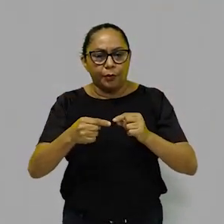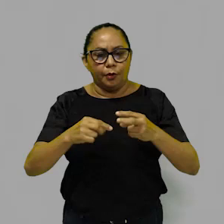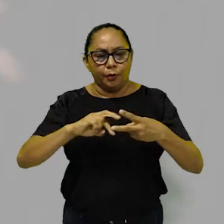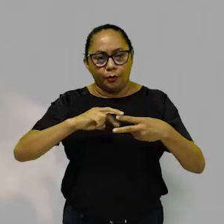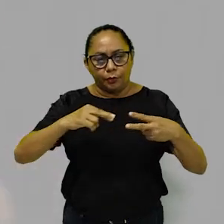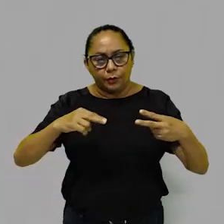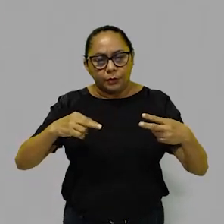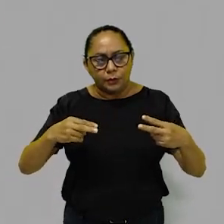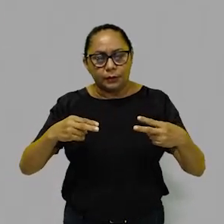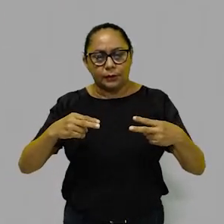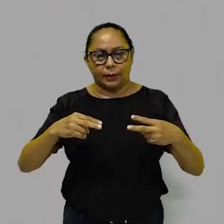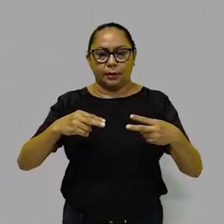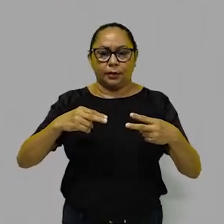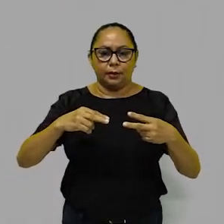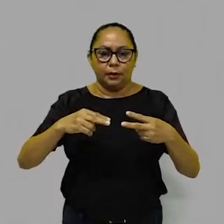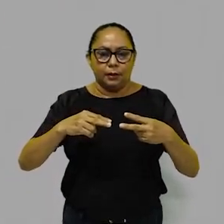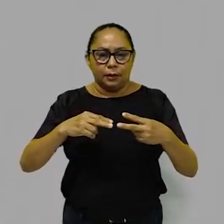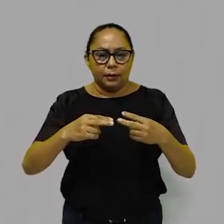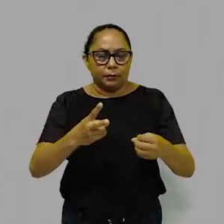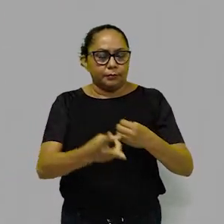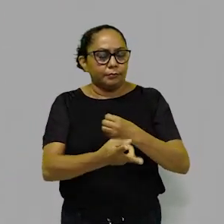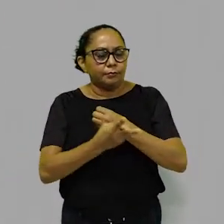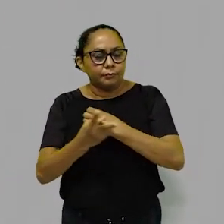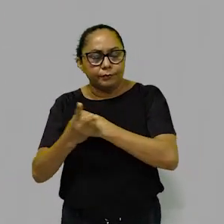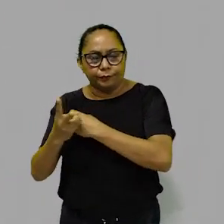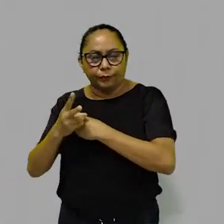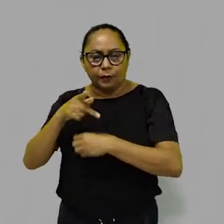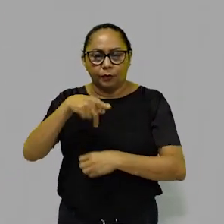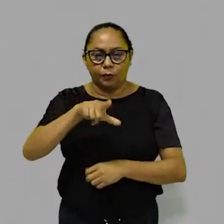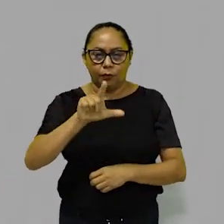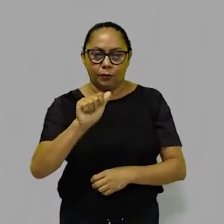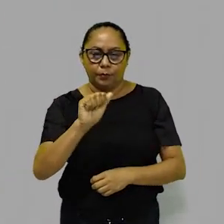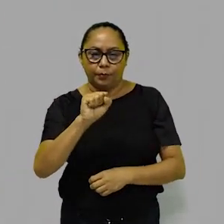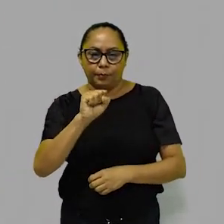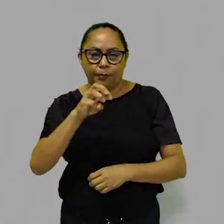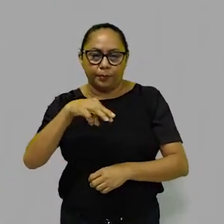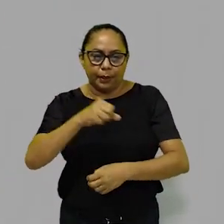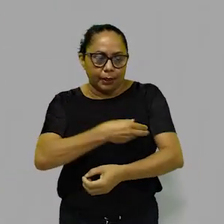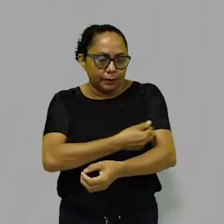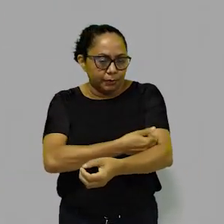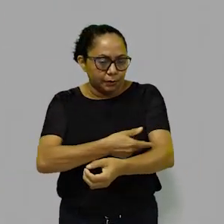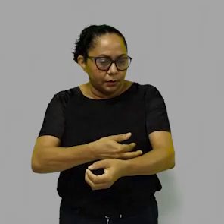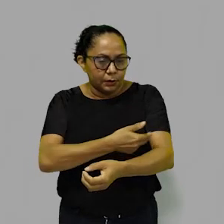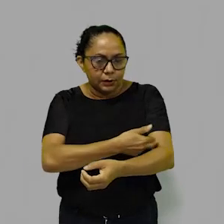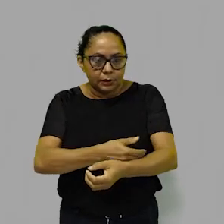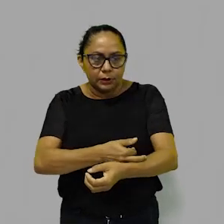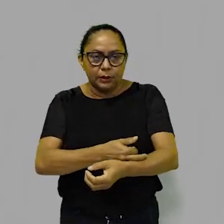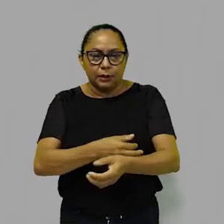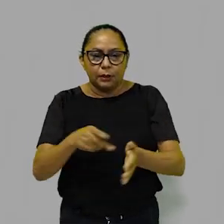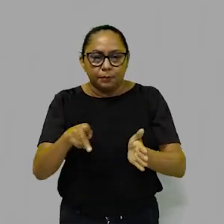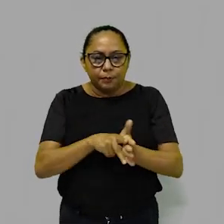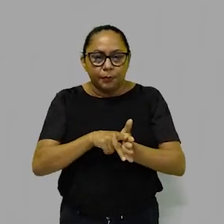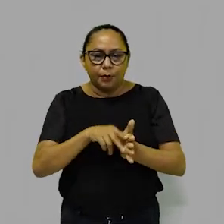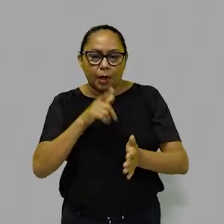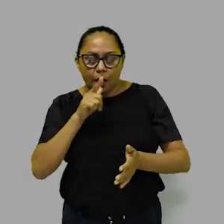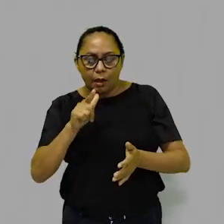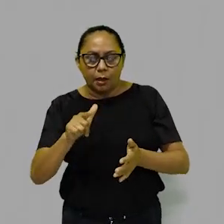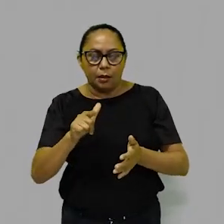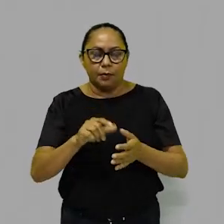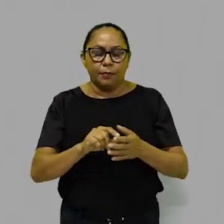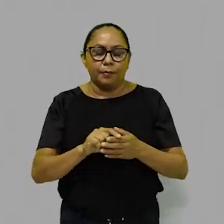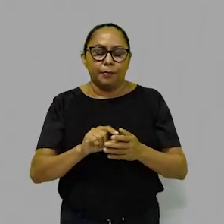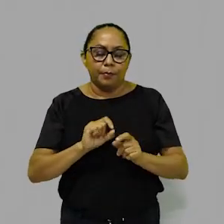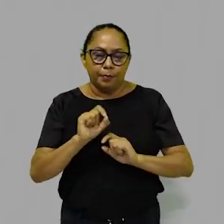células de defesa, né, o plasma do sangue também, que é a parte líquida do sangue,